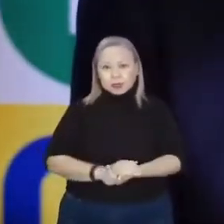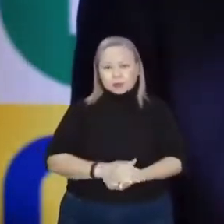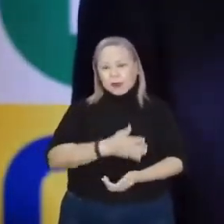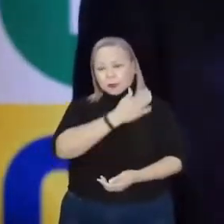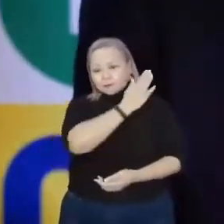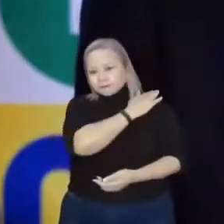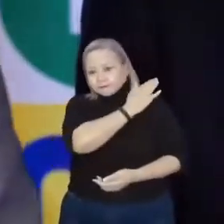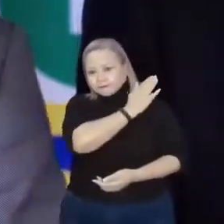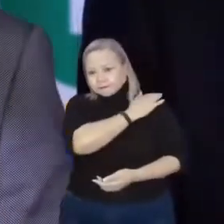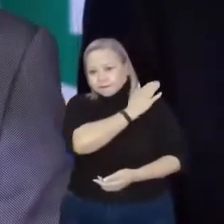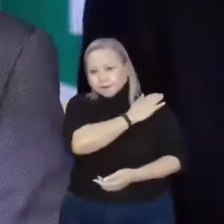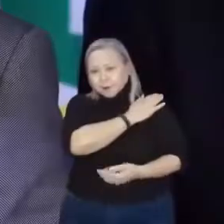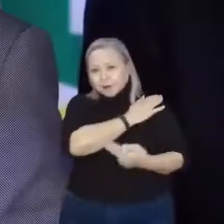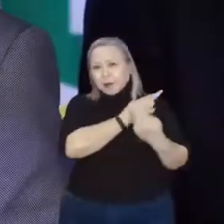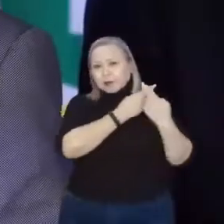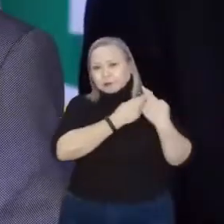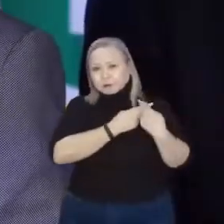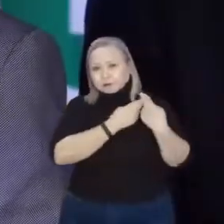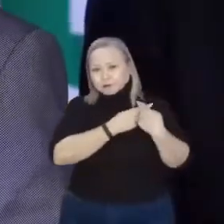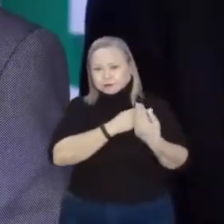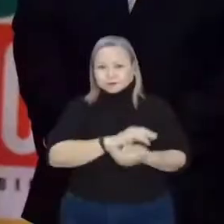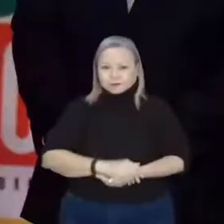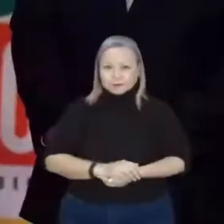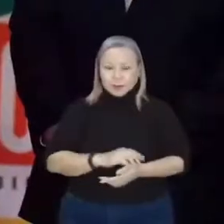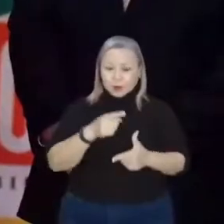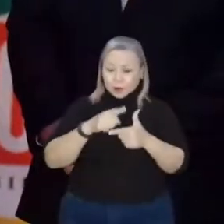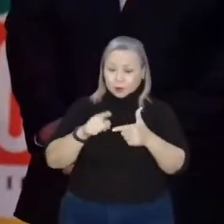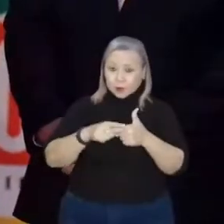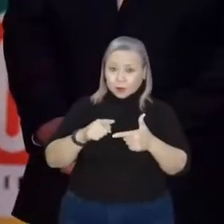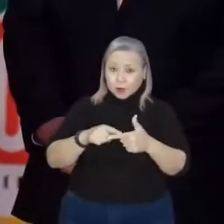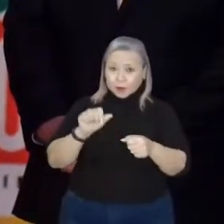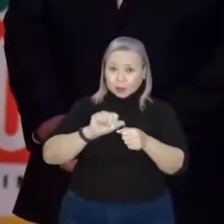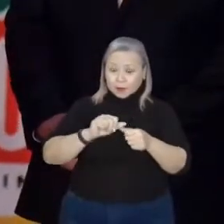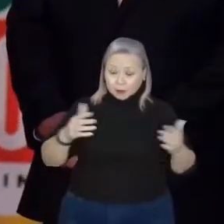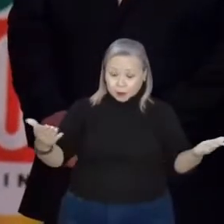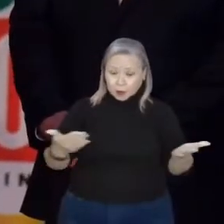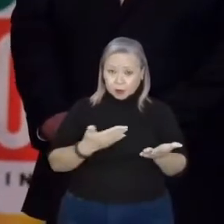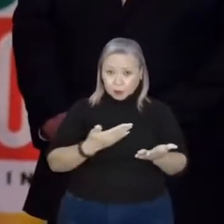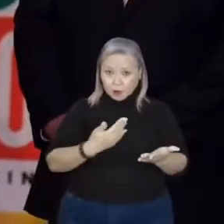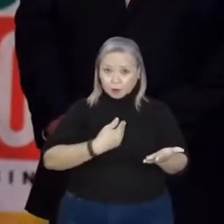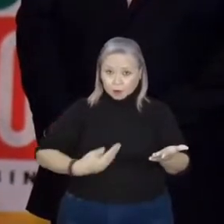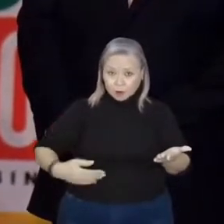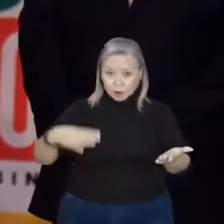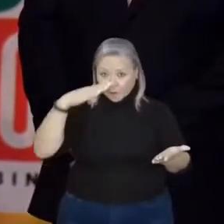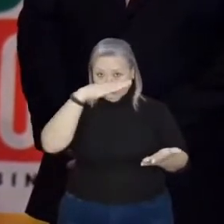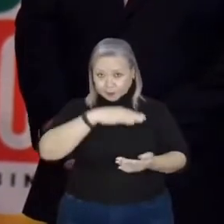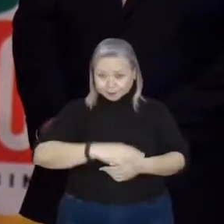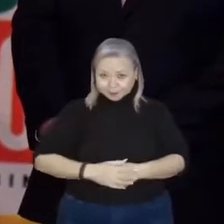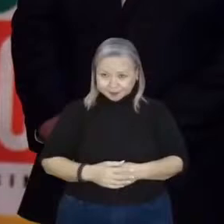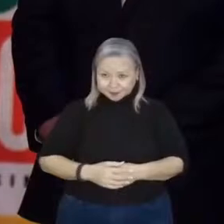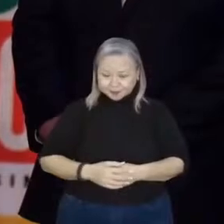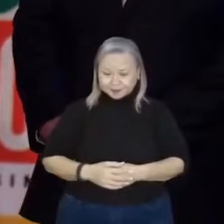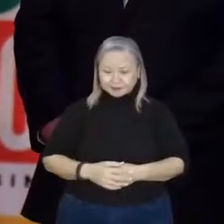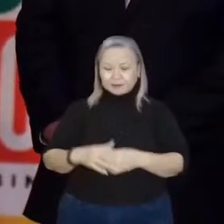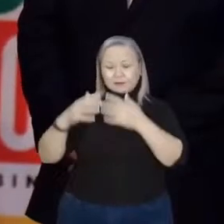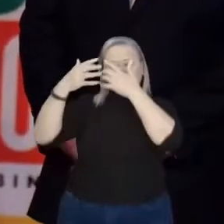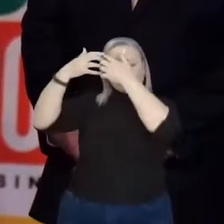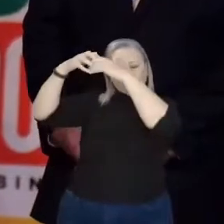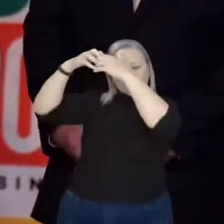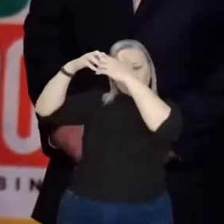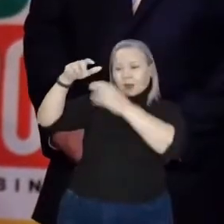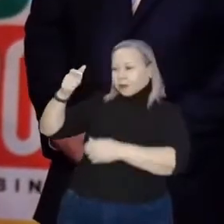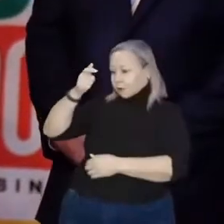os desmandos feitos pelo atual governo. Nós temos consciência de